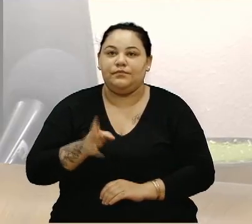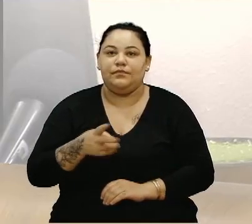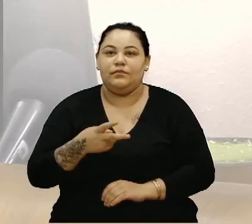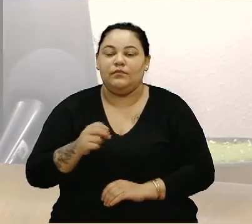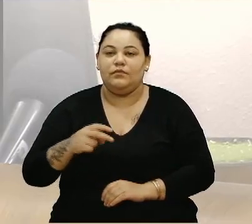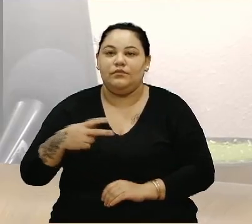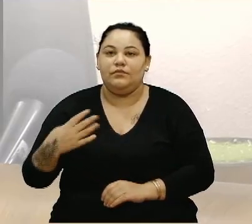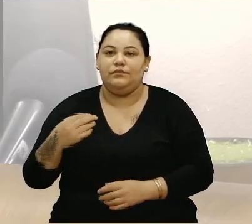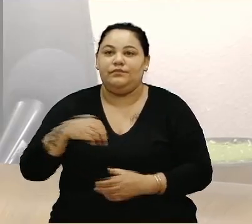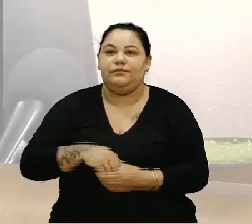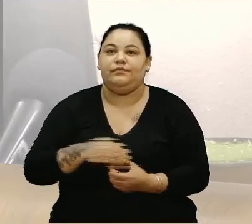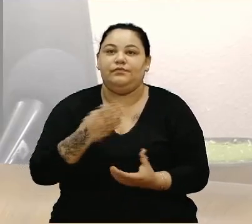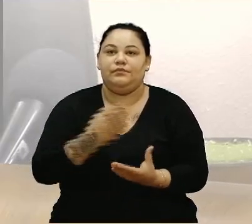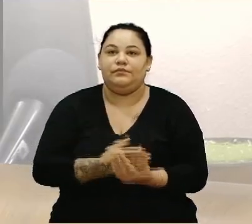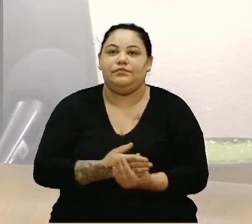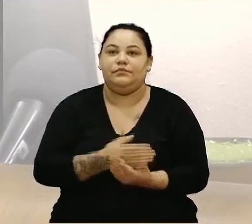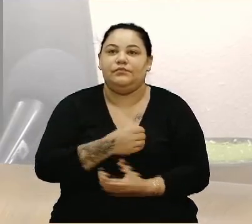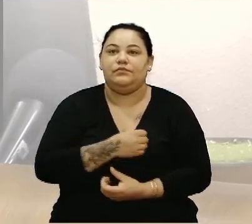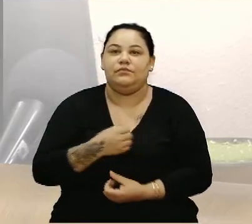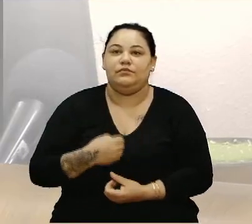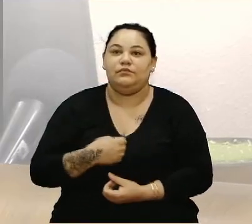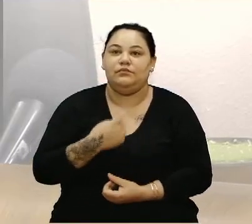2024, contido no processo número